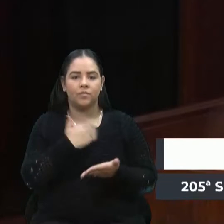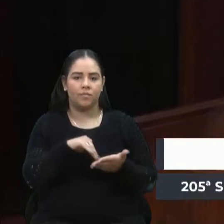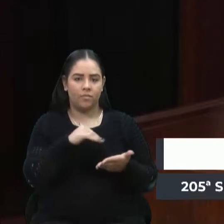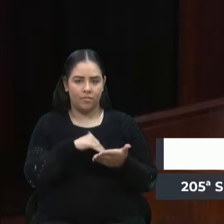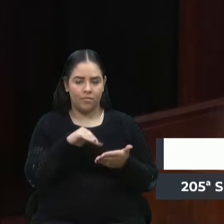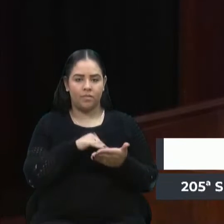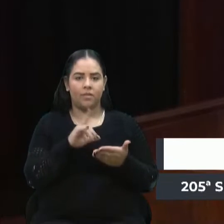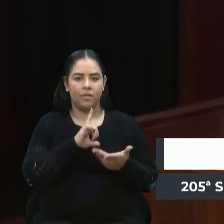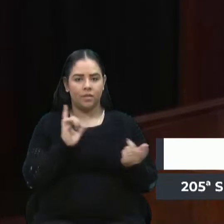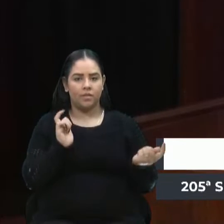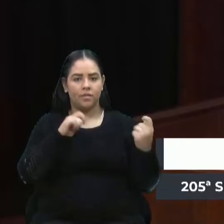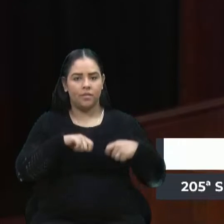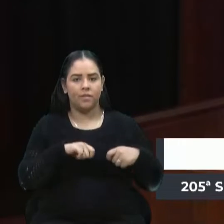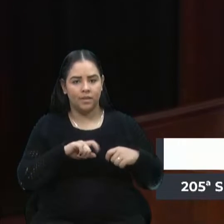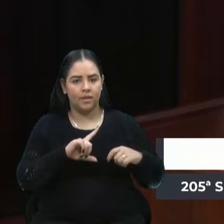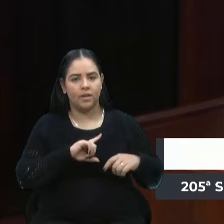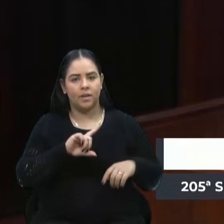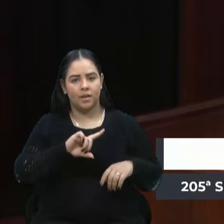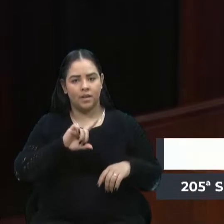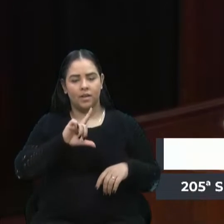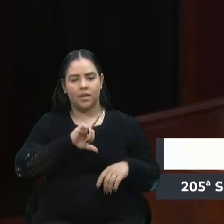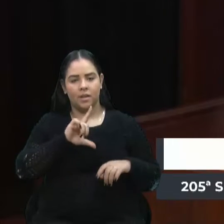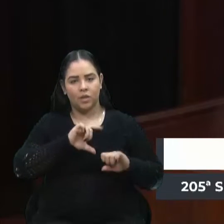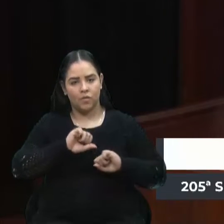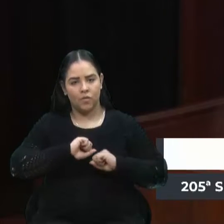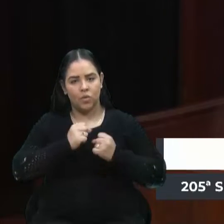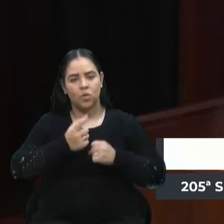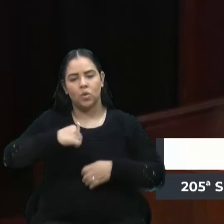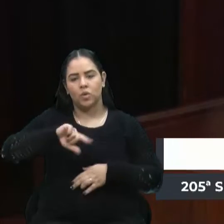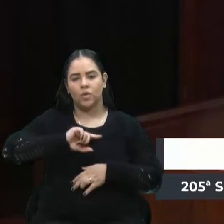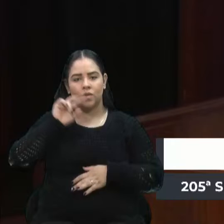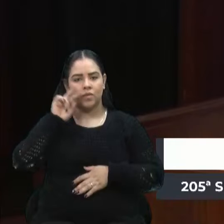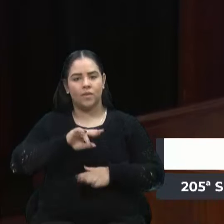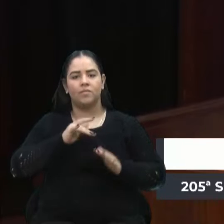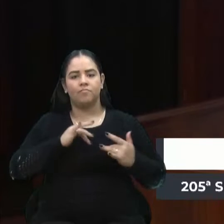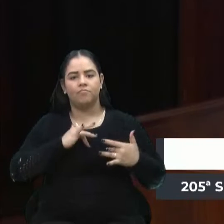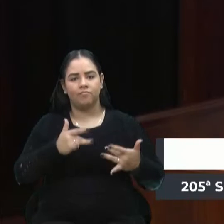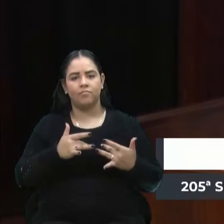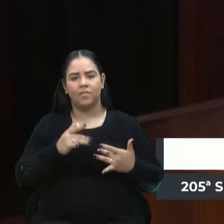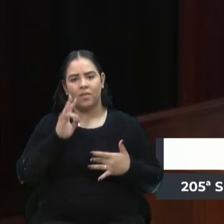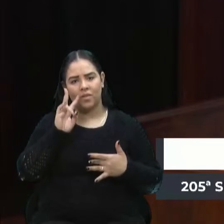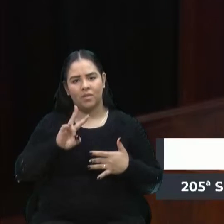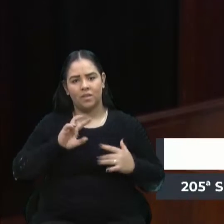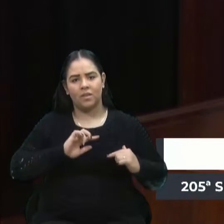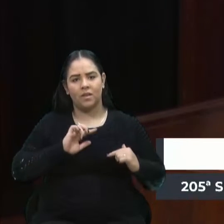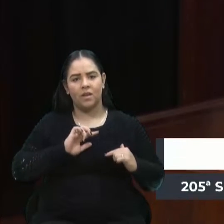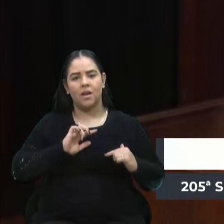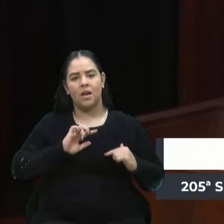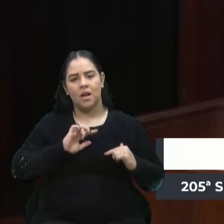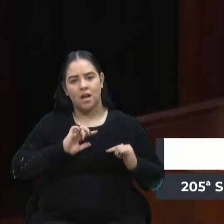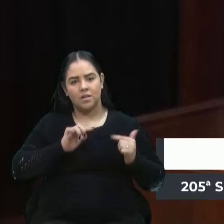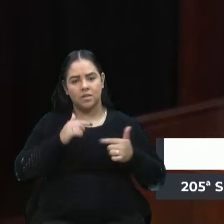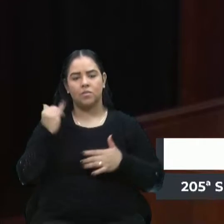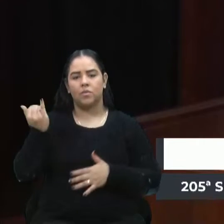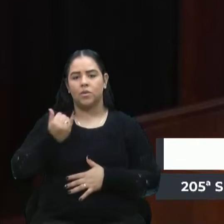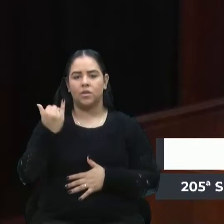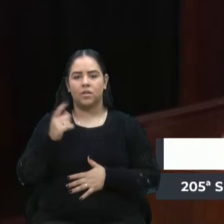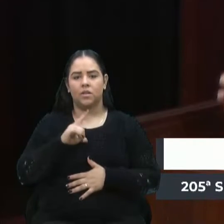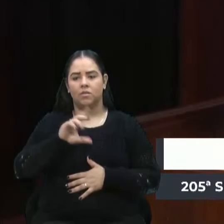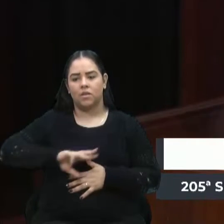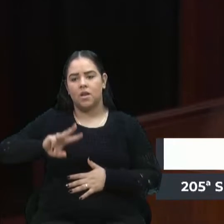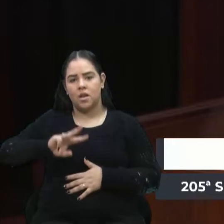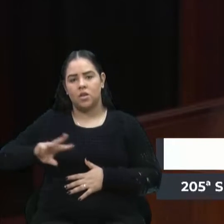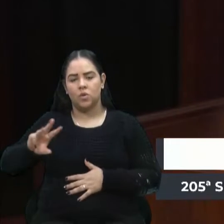tem competência, tem esforço, tem se dedicado. A gente já vê ações importantes, né? A criação do site de turismo de Caxias do